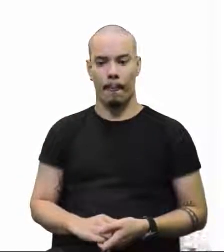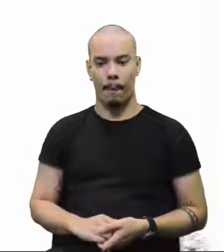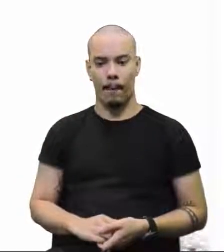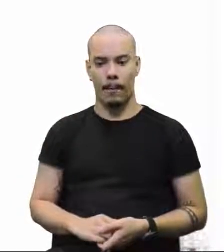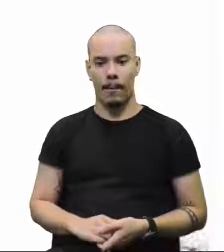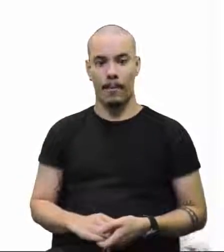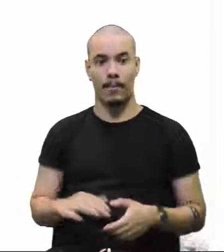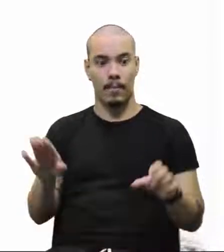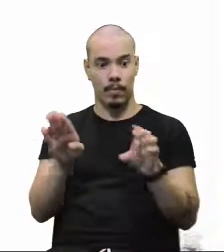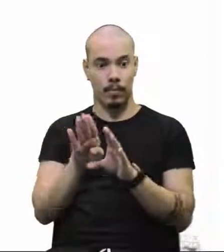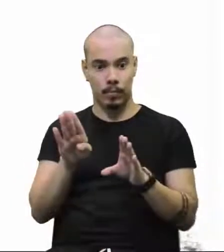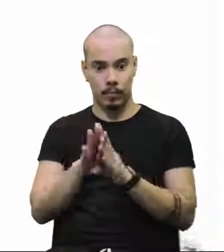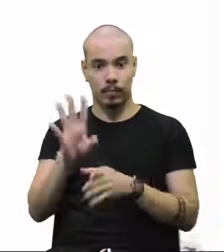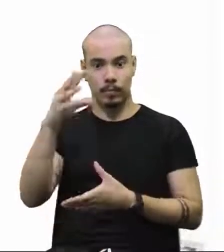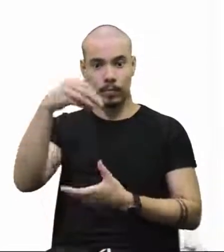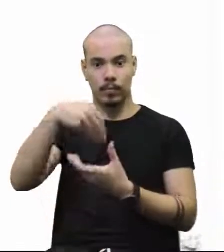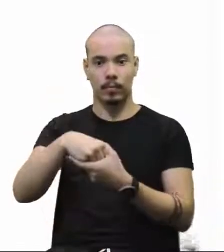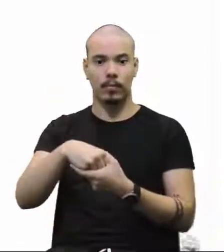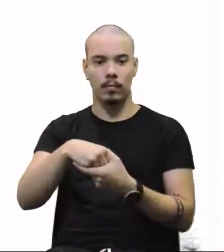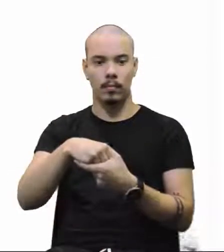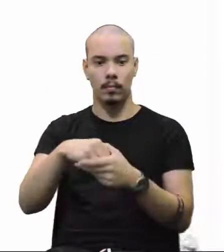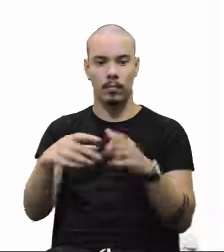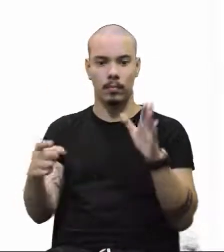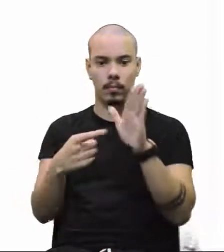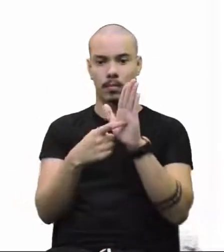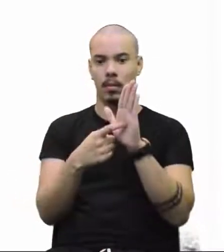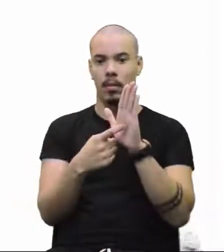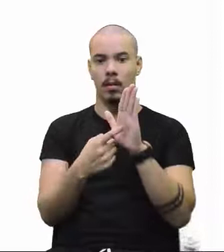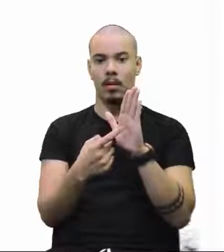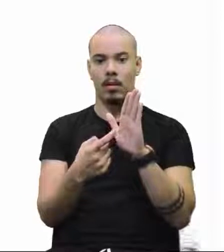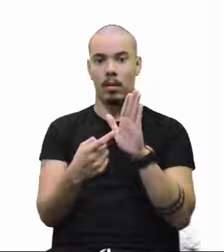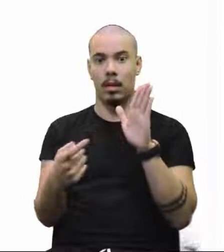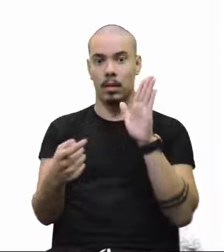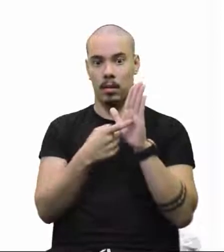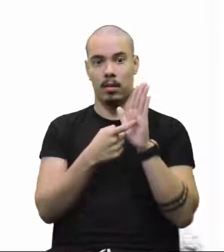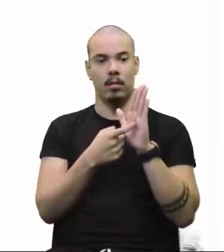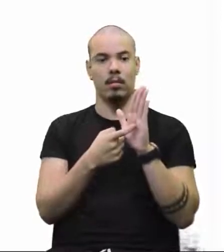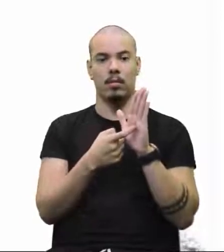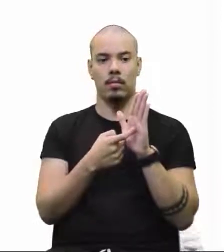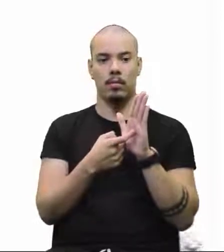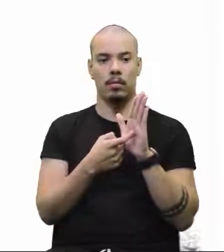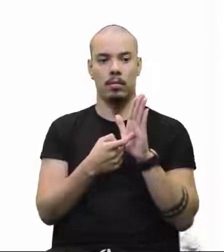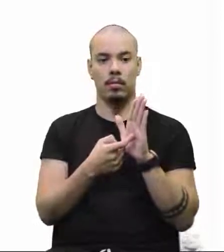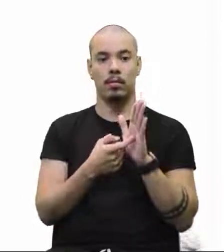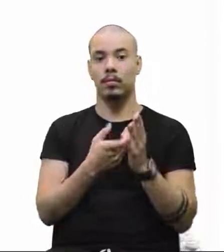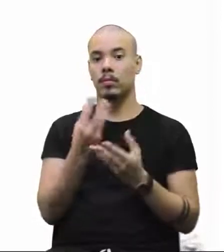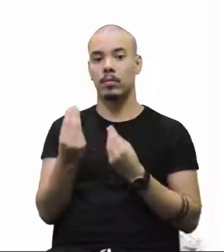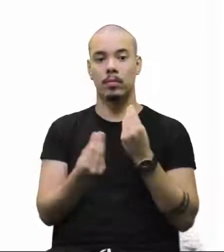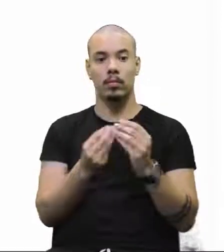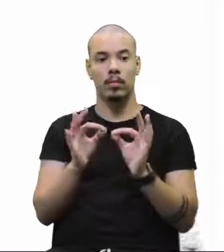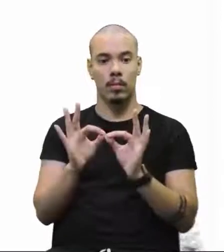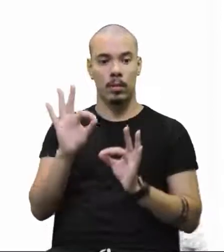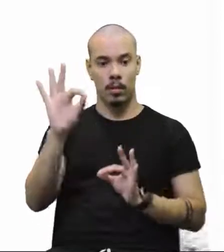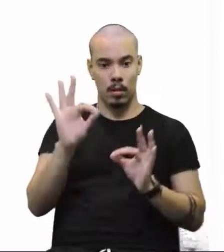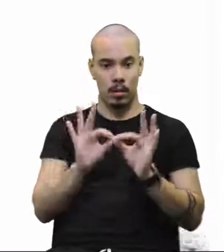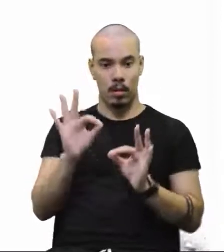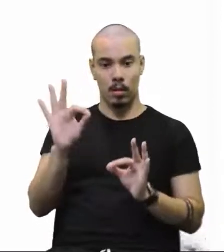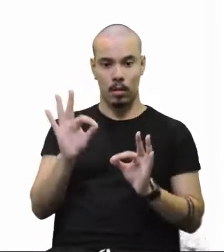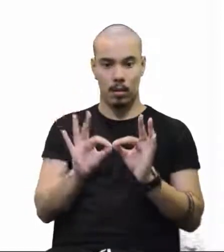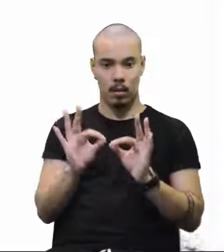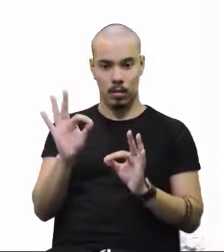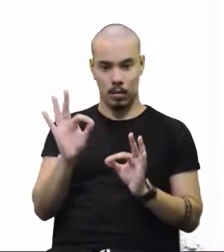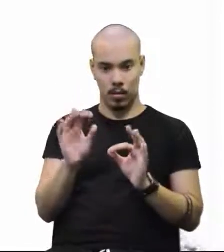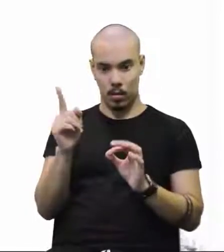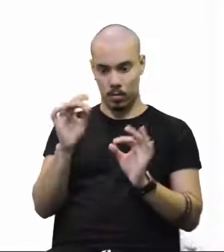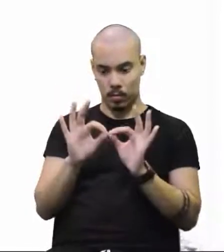E orientado para dentro dele. Tá? Entrando. Beleza. A largura da espira é 2 centímetros.